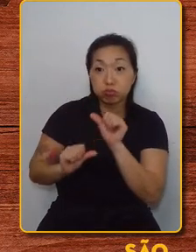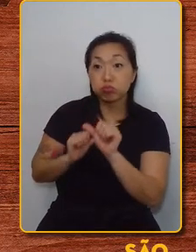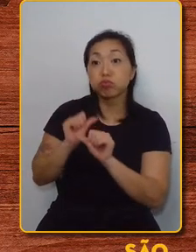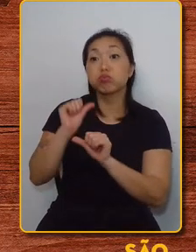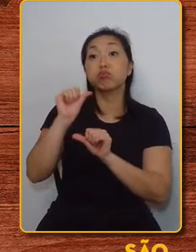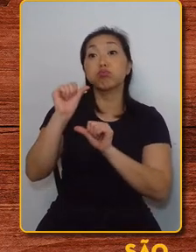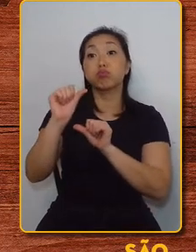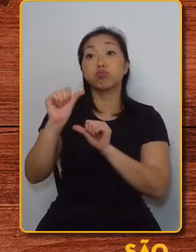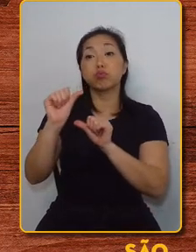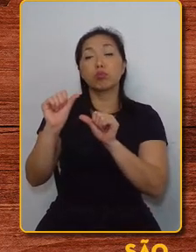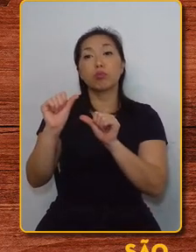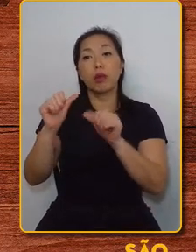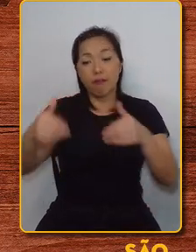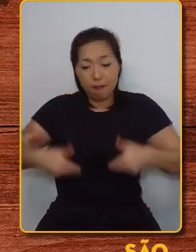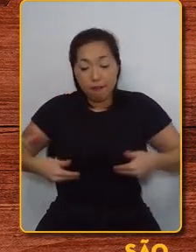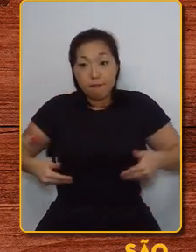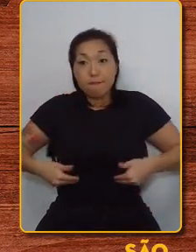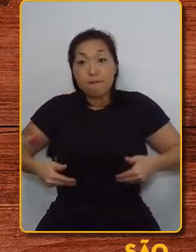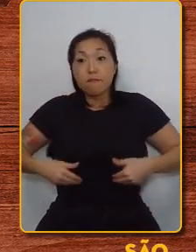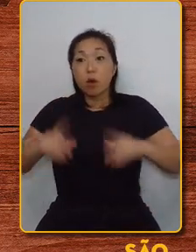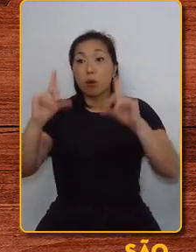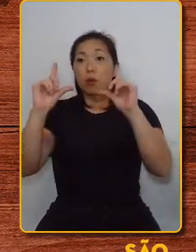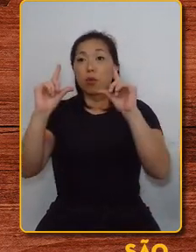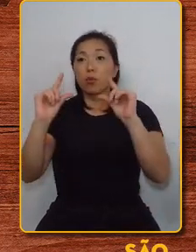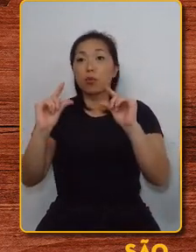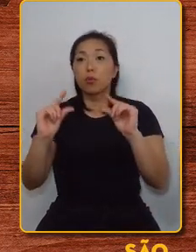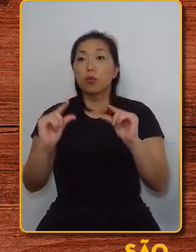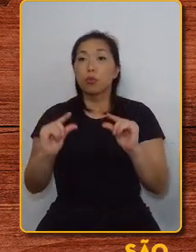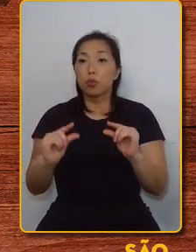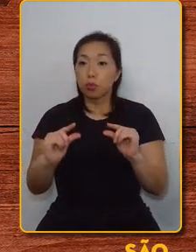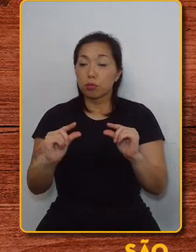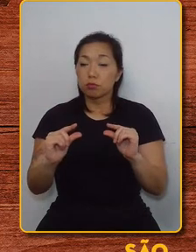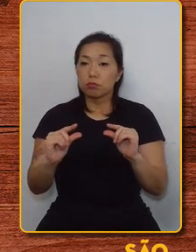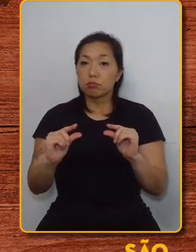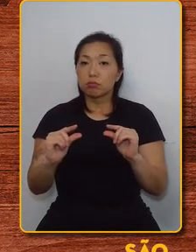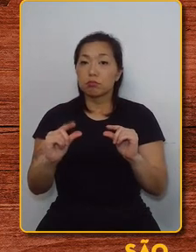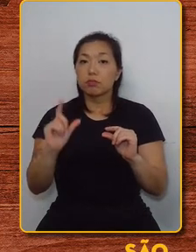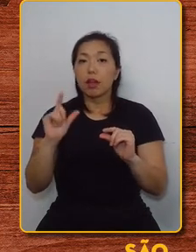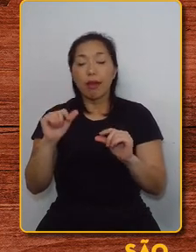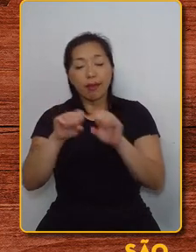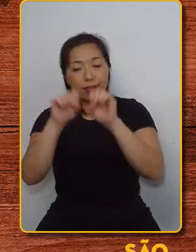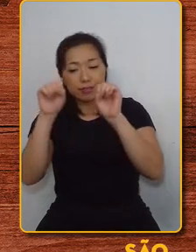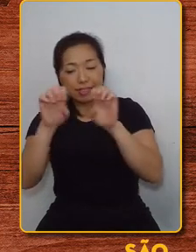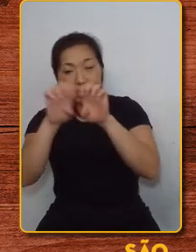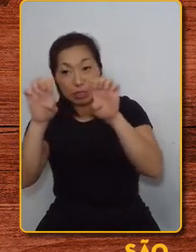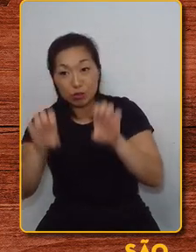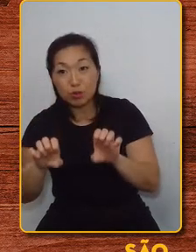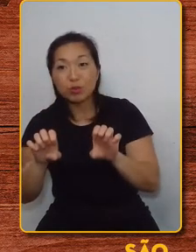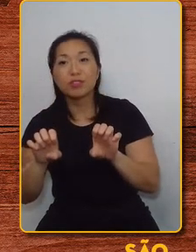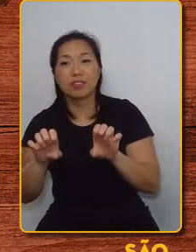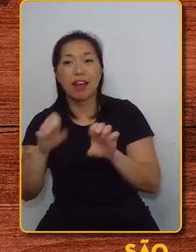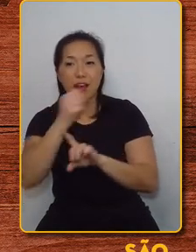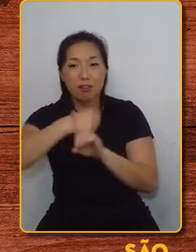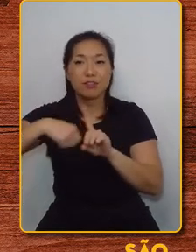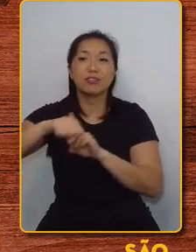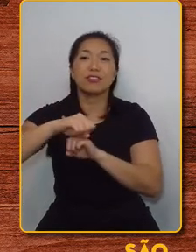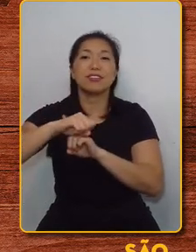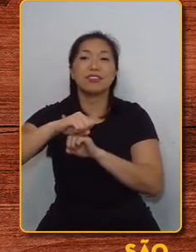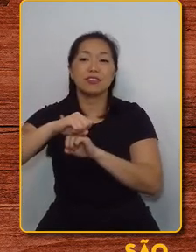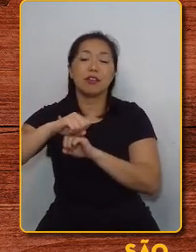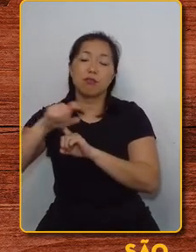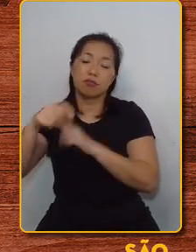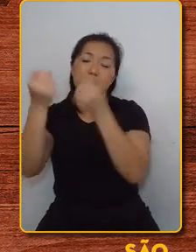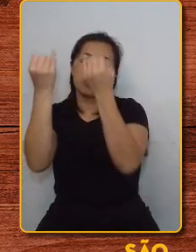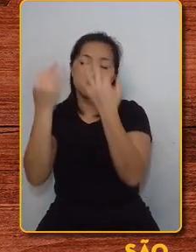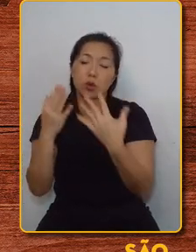diminuição dessa fome, né, Adriana, endêmica que você coloca, que você traz com o Josué,